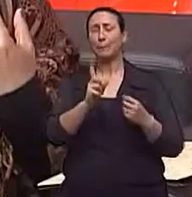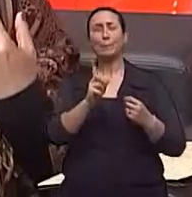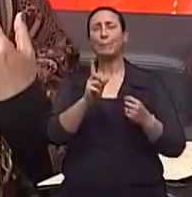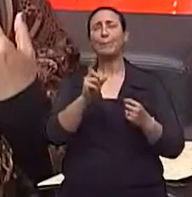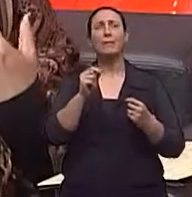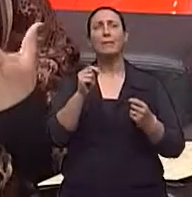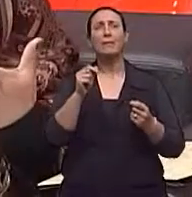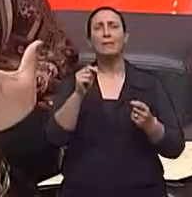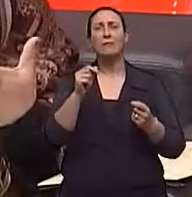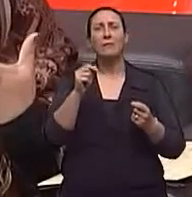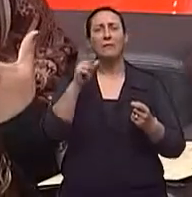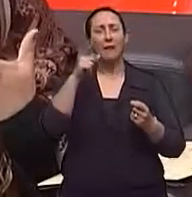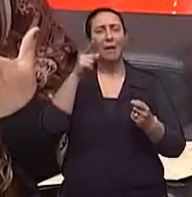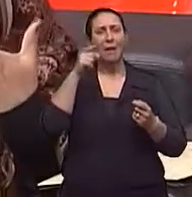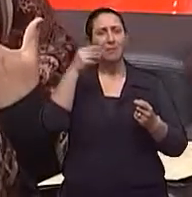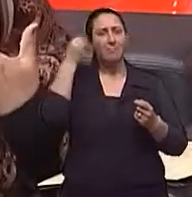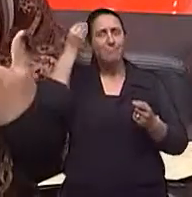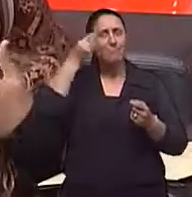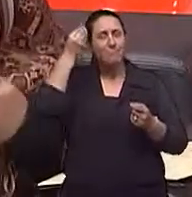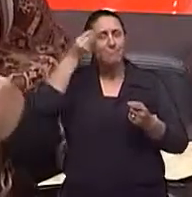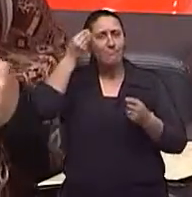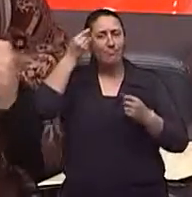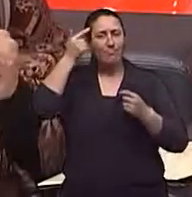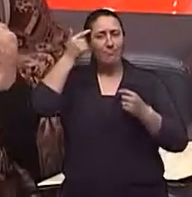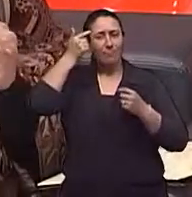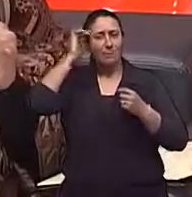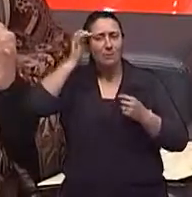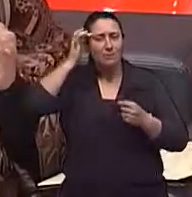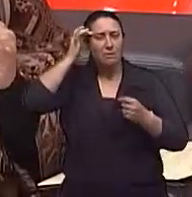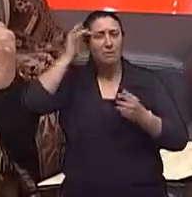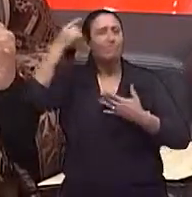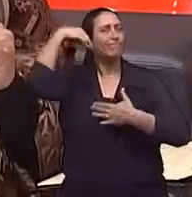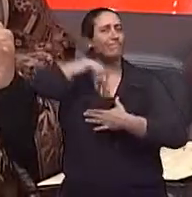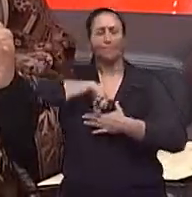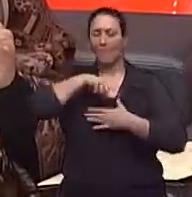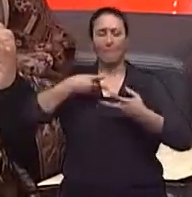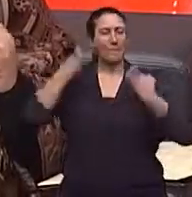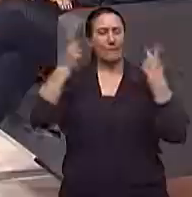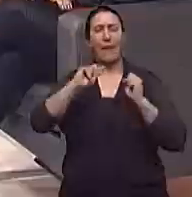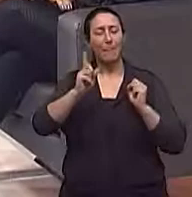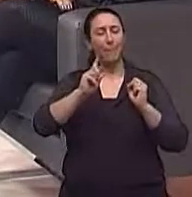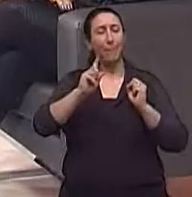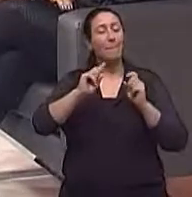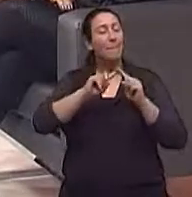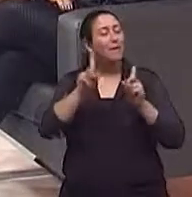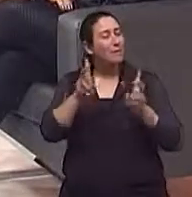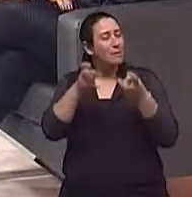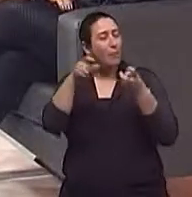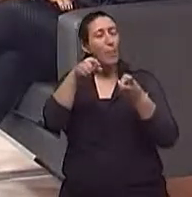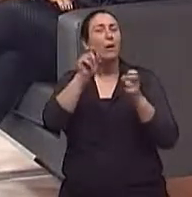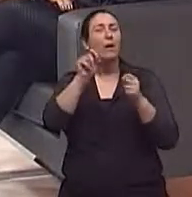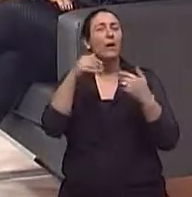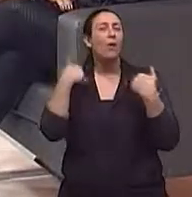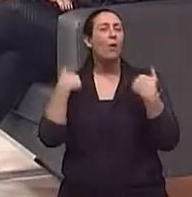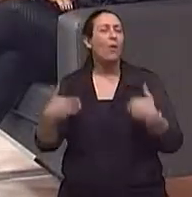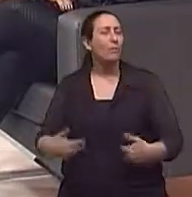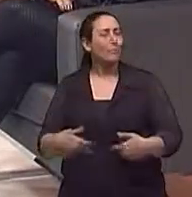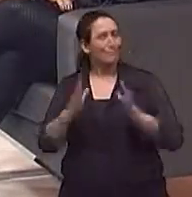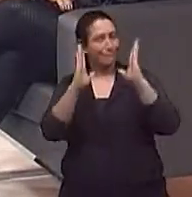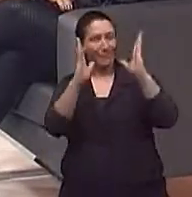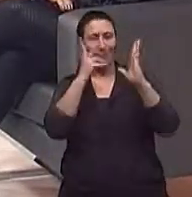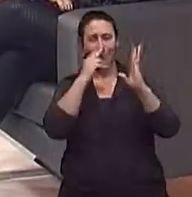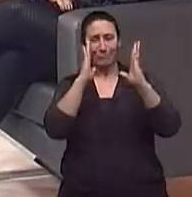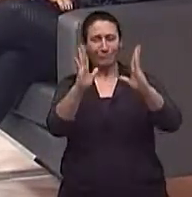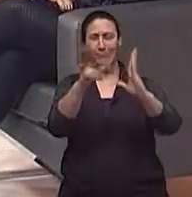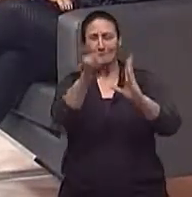da psique mas a gente vê refletido no corpo porque em verdade é tudo um bloco